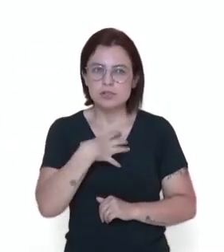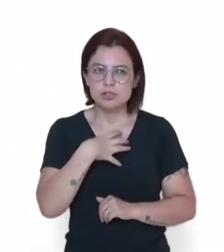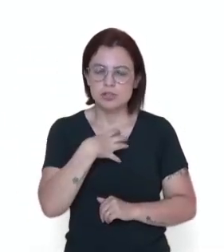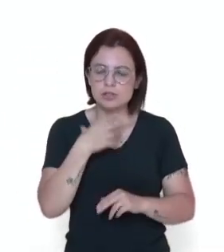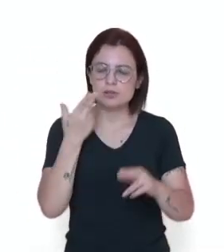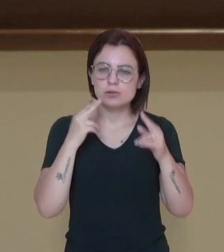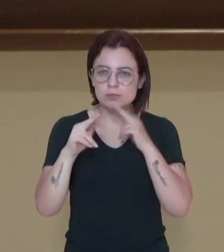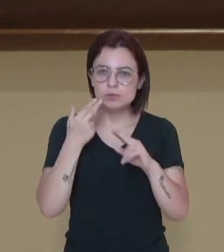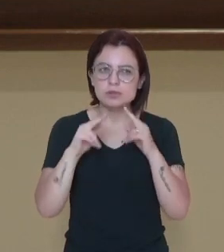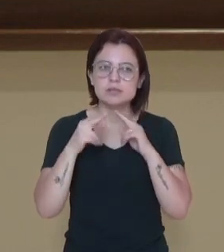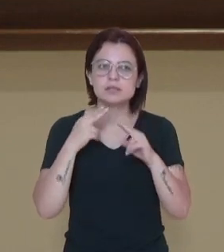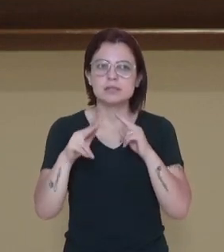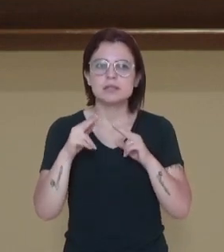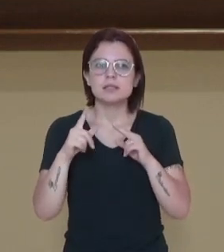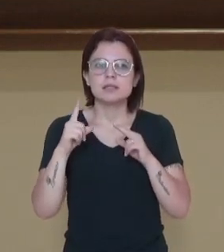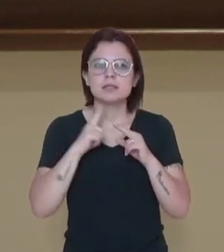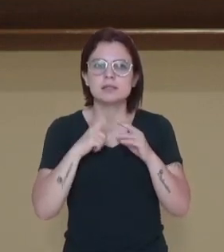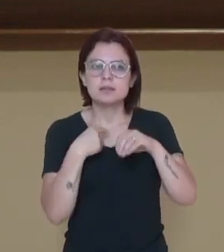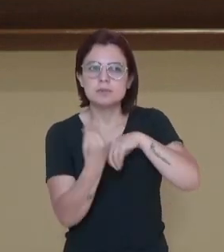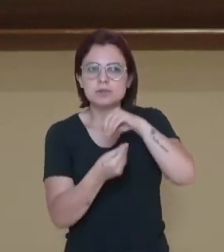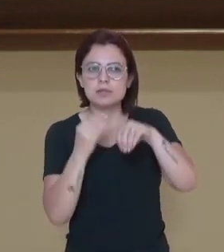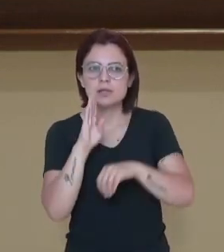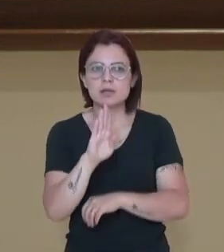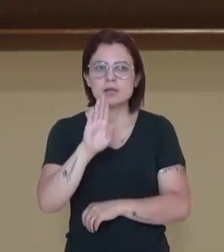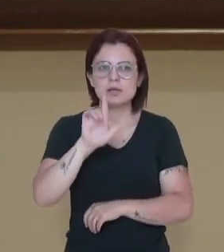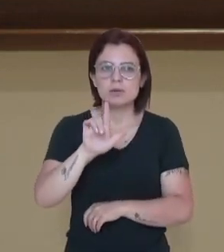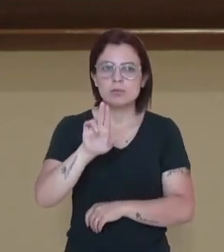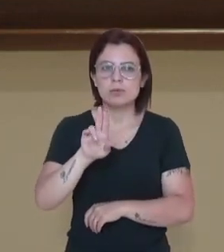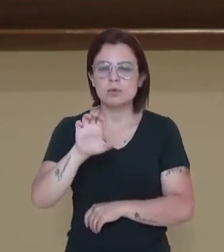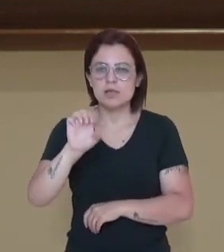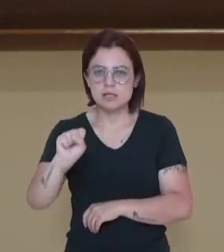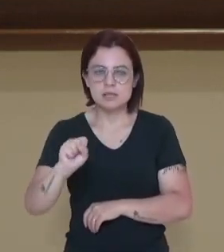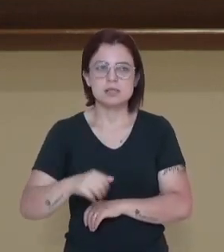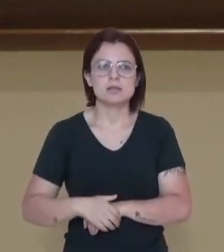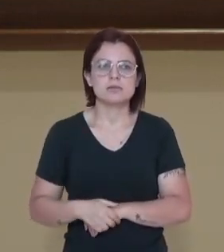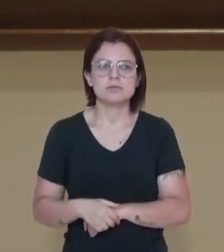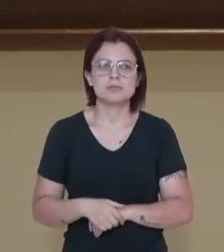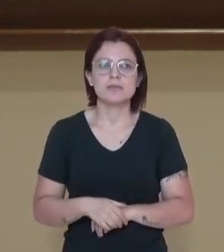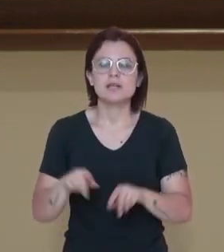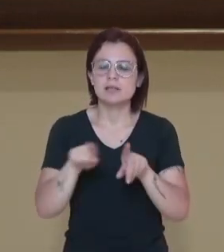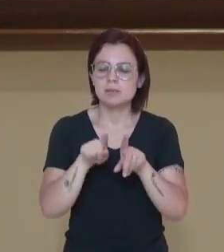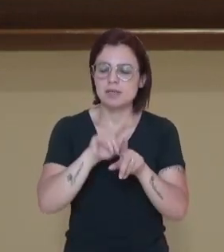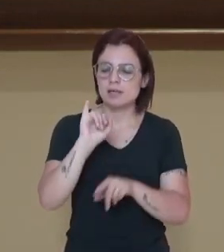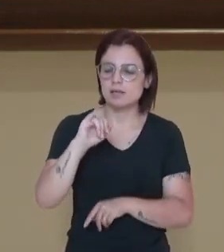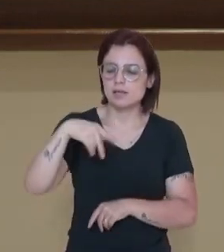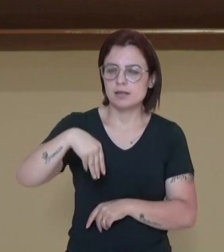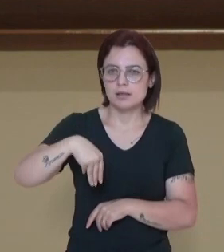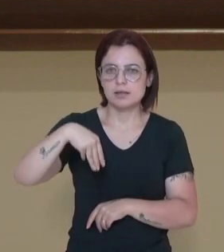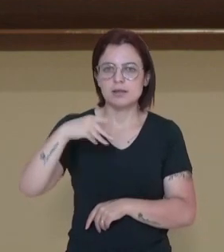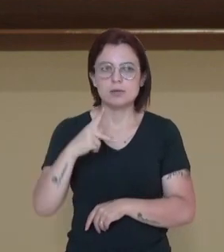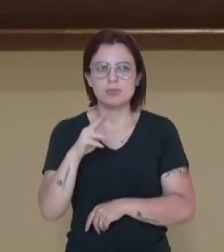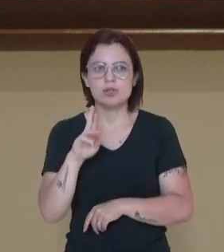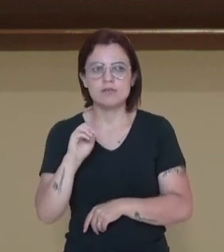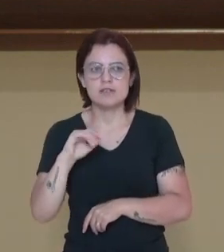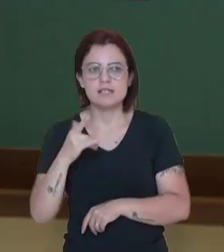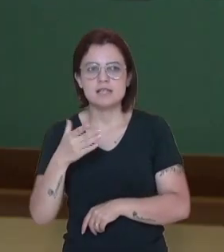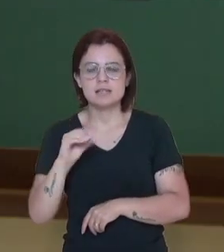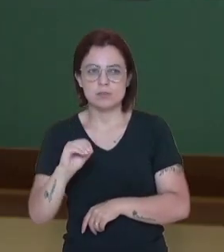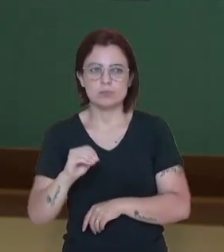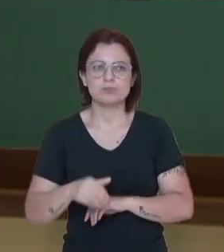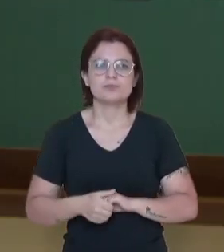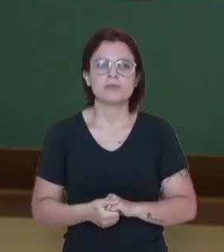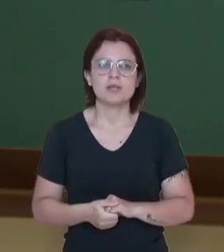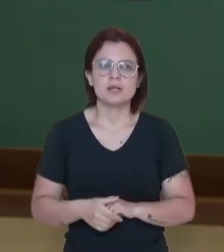fazer música incorporava blues e a improvisação. Vale a pena observar aqui, ó, mistura de várias